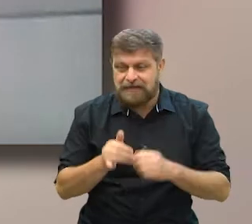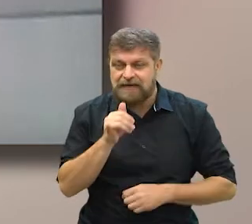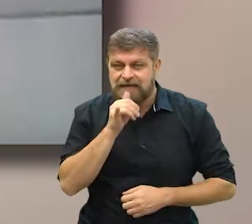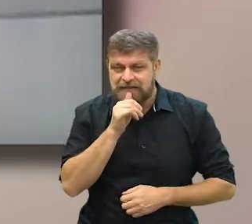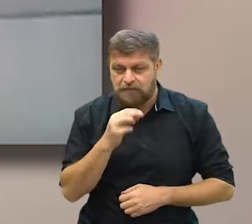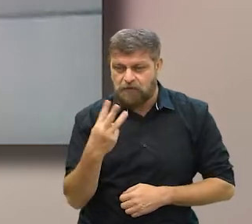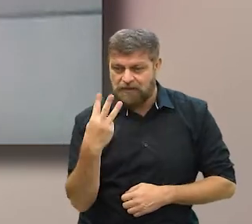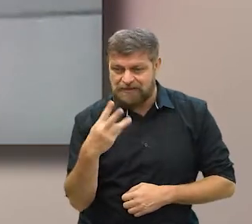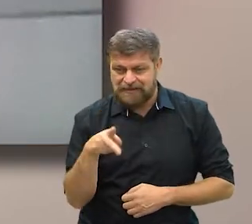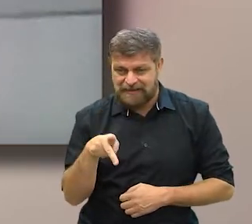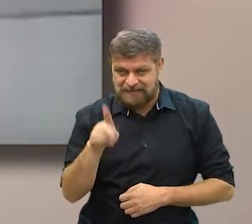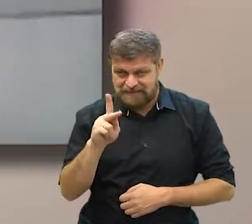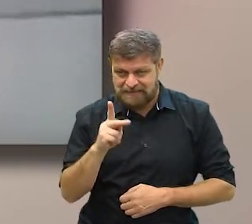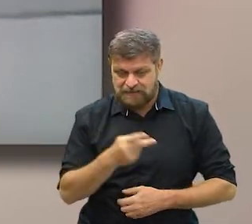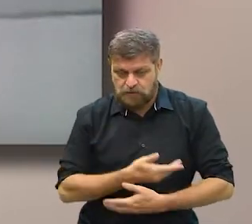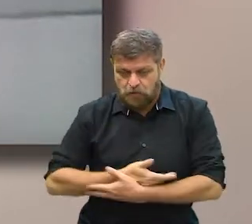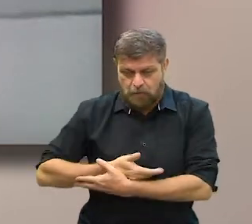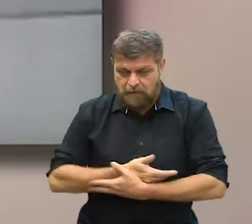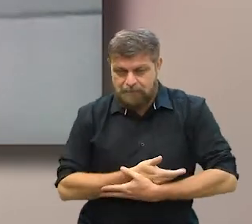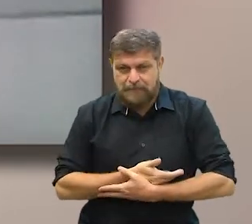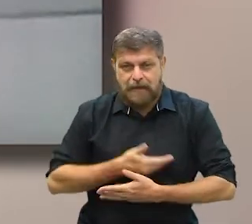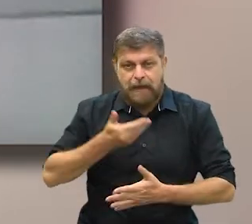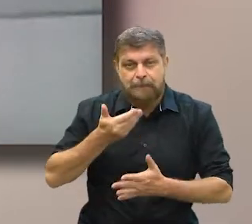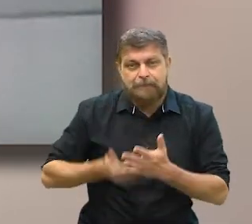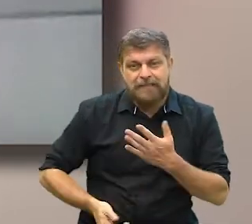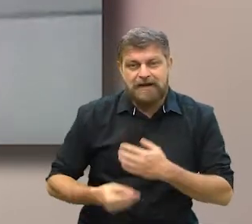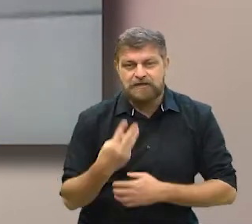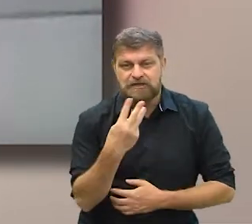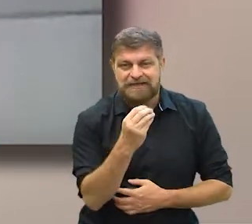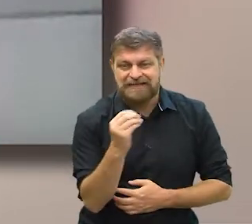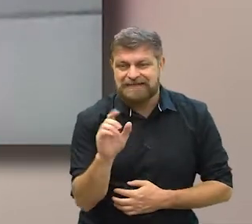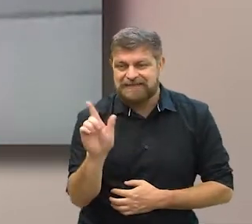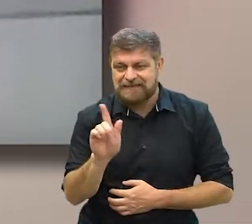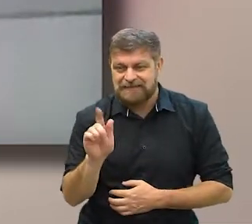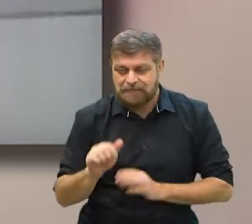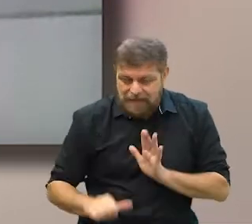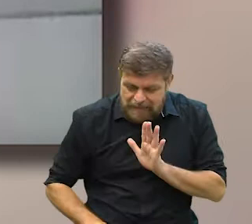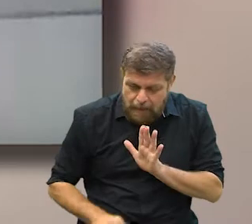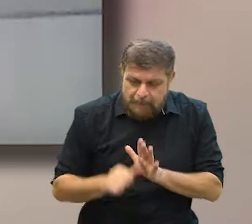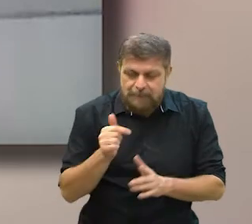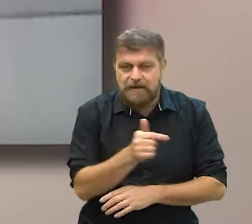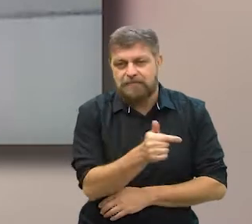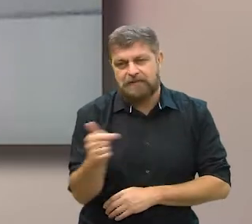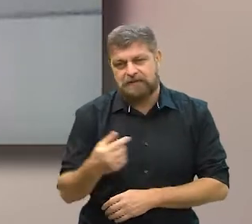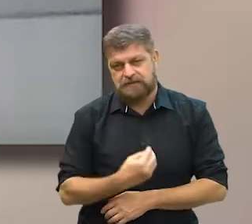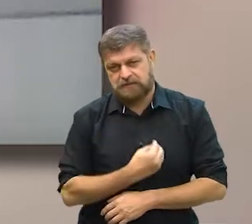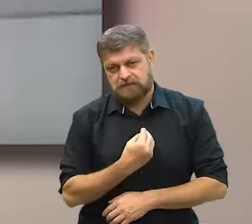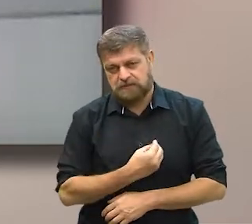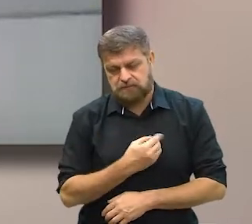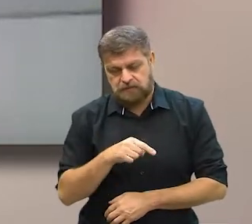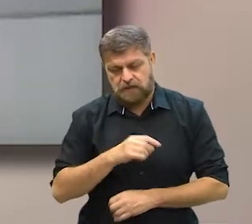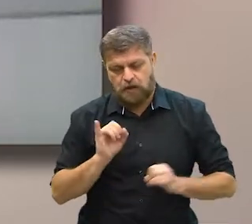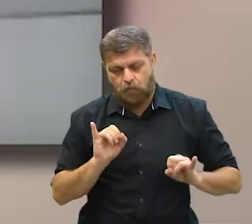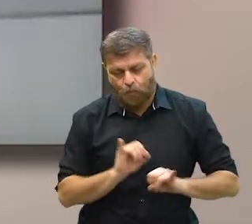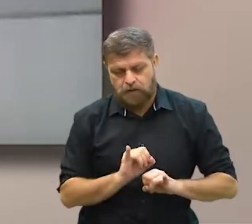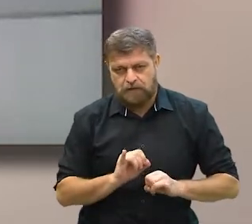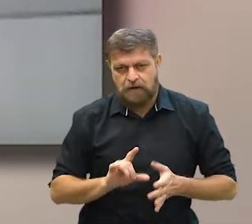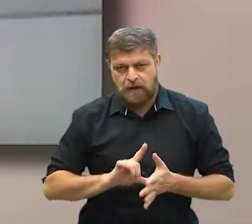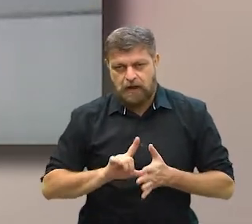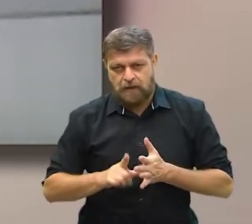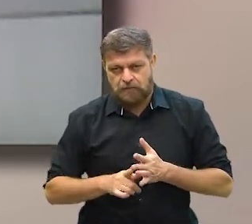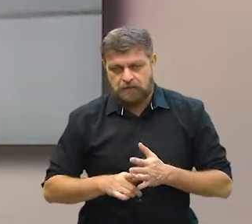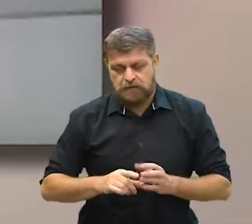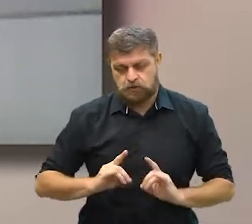peso dele. Quer dizer, um bebê de 3 quilos pode perder 300 gramas, né, na primeira semana.